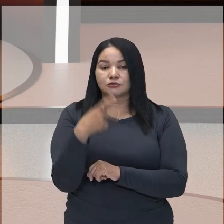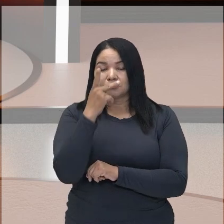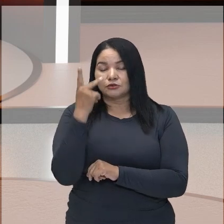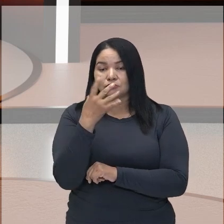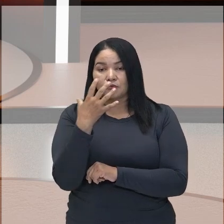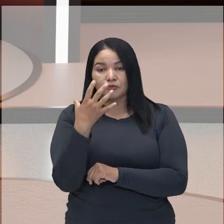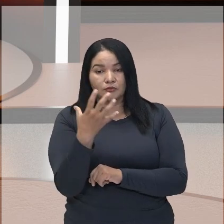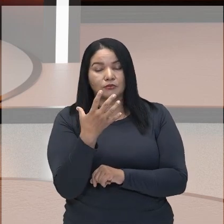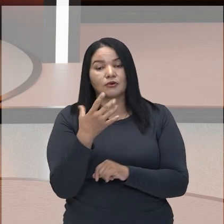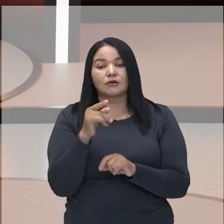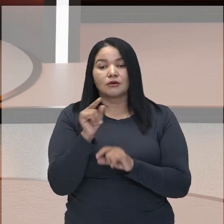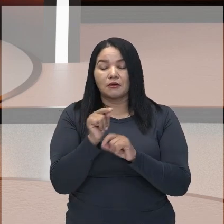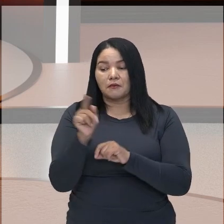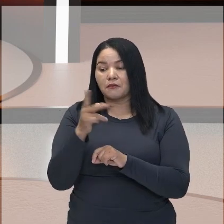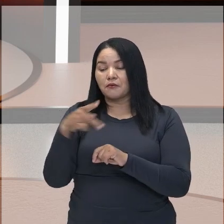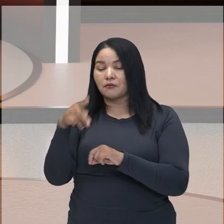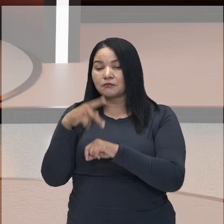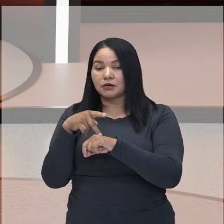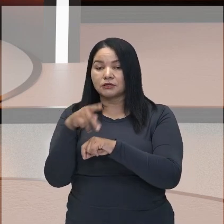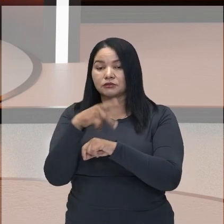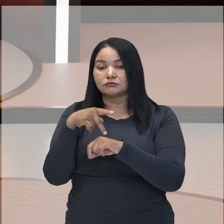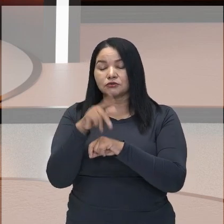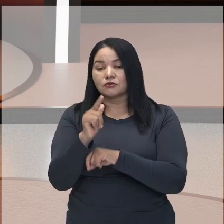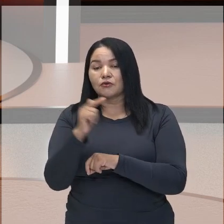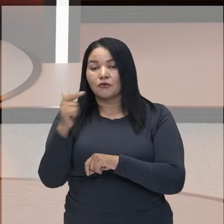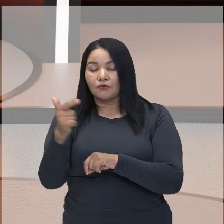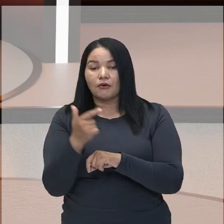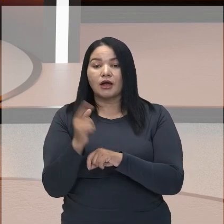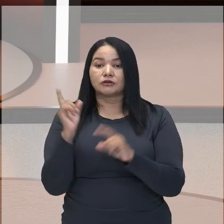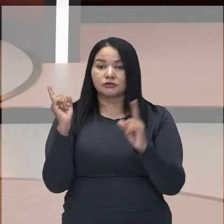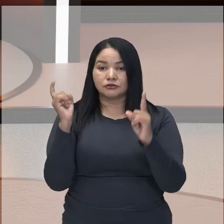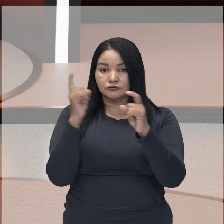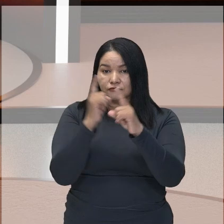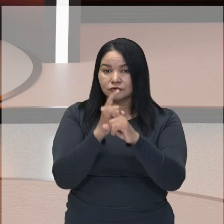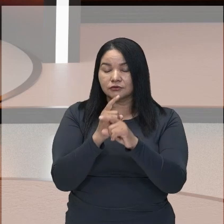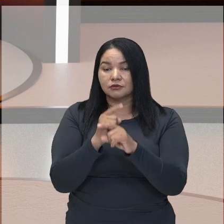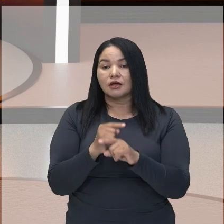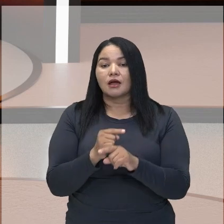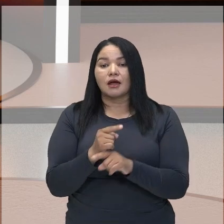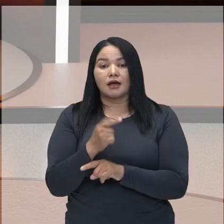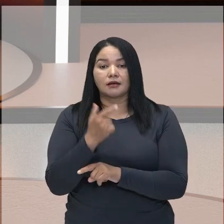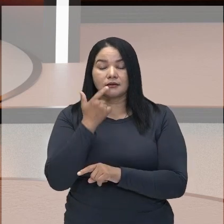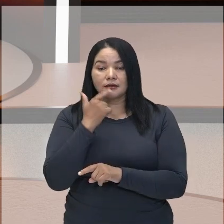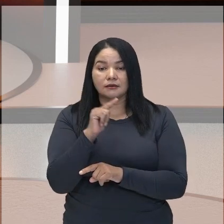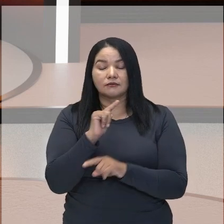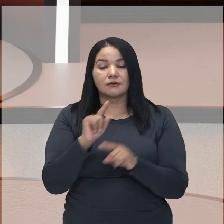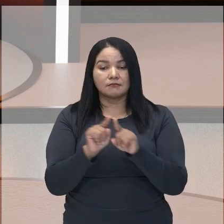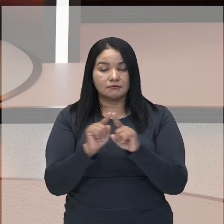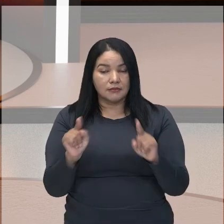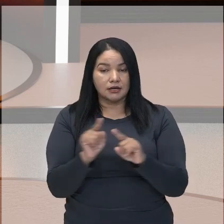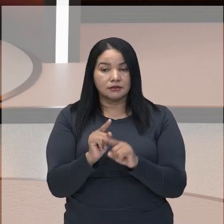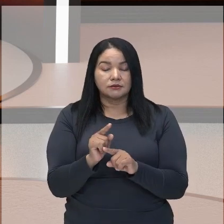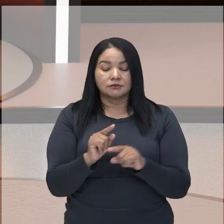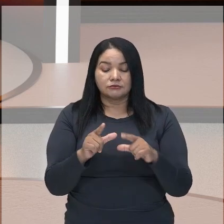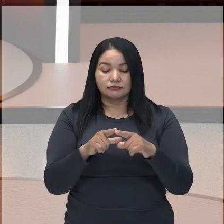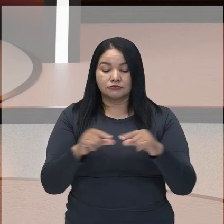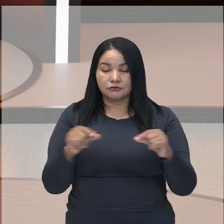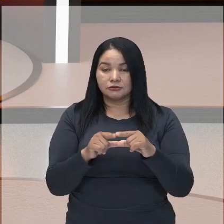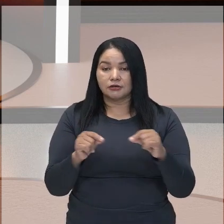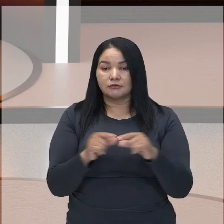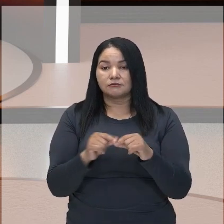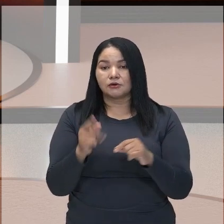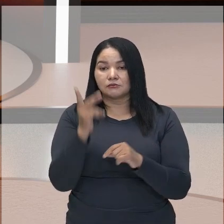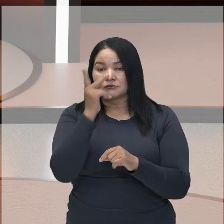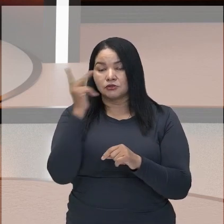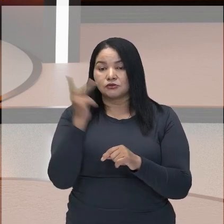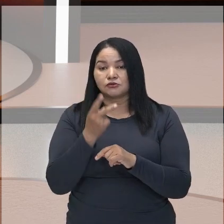vários países, tá? O que acaba dificultando um pouco vai ser o idioma, porém o Japão historicamente tem sido aí relutante